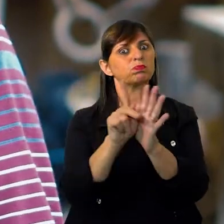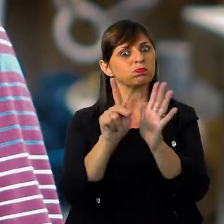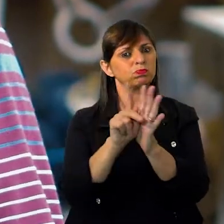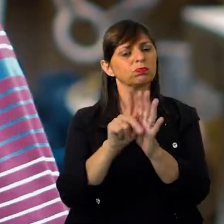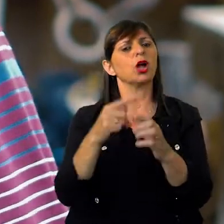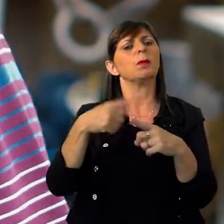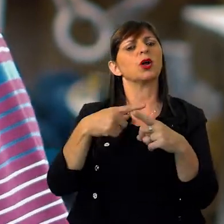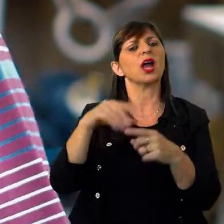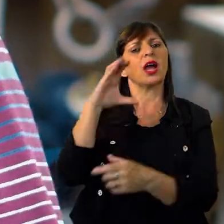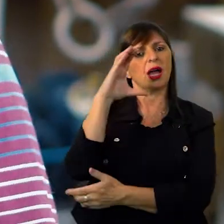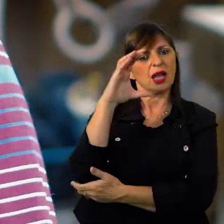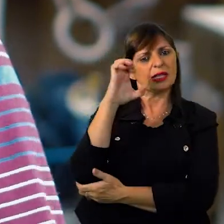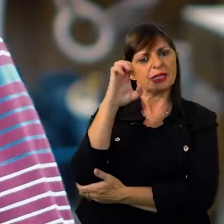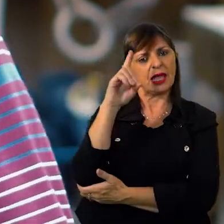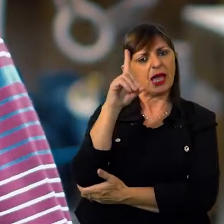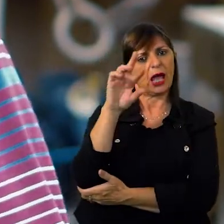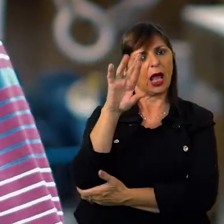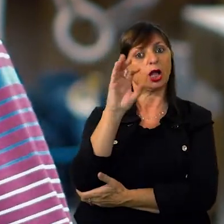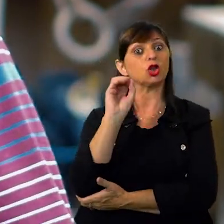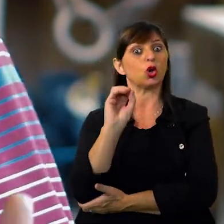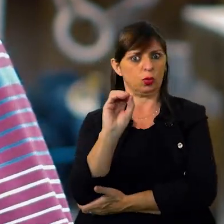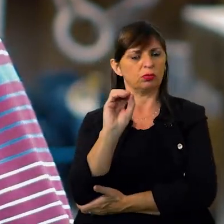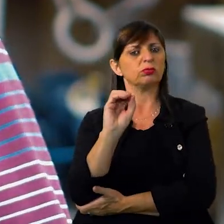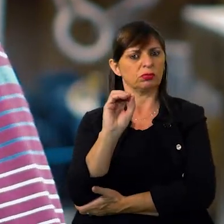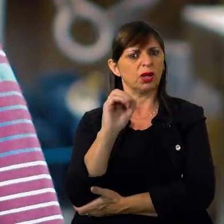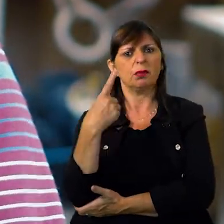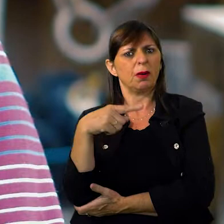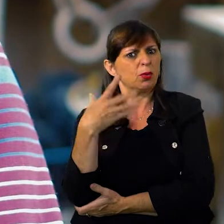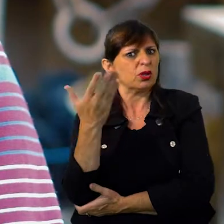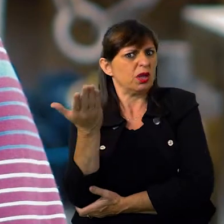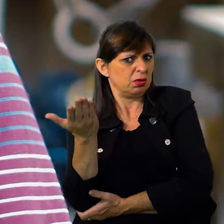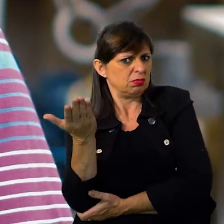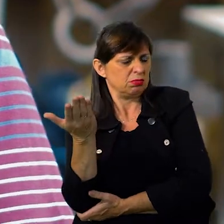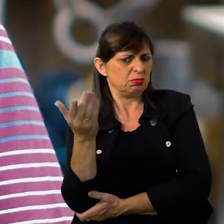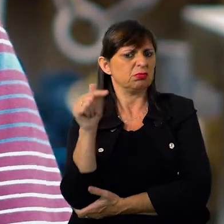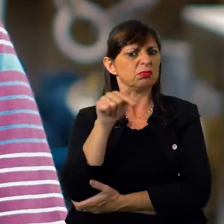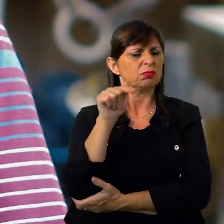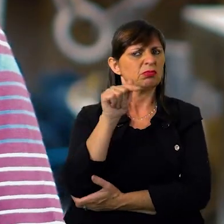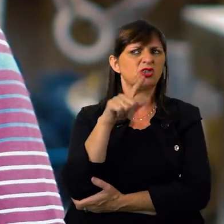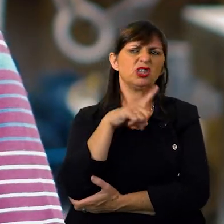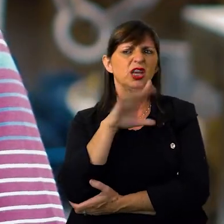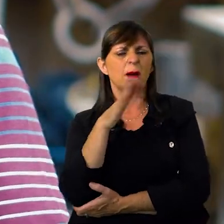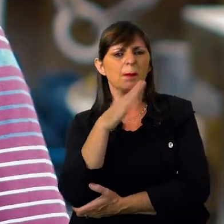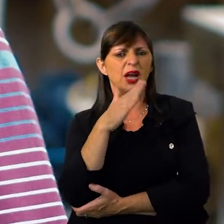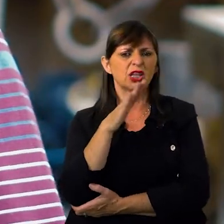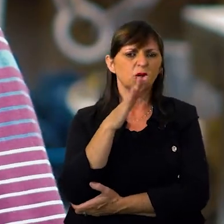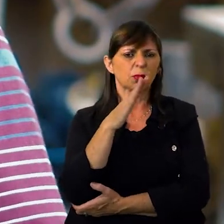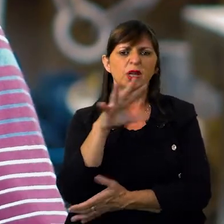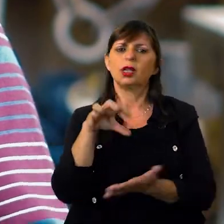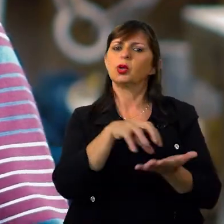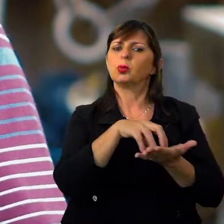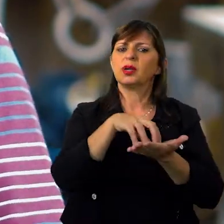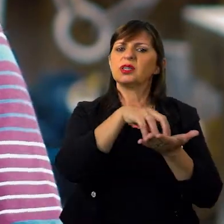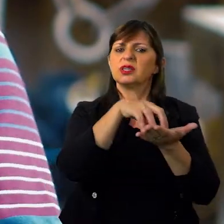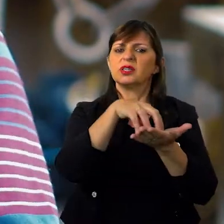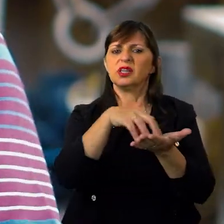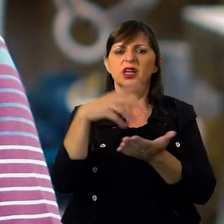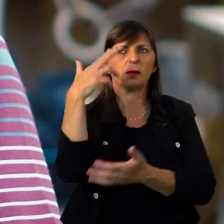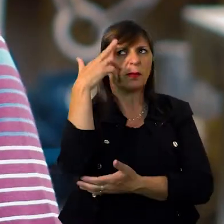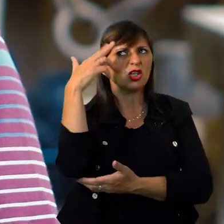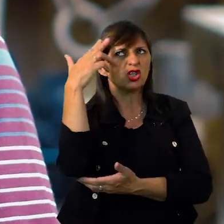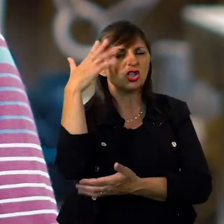você é do então foi o nosso carro-chefe de fato que a gente extrair do mato para o Rio porque o Cedro o Cedro pesa